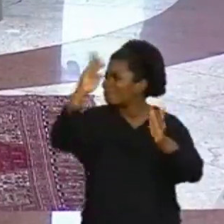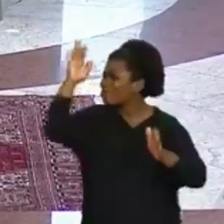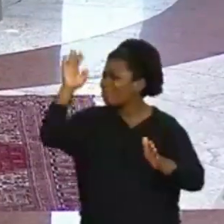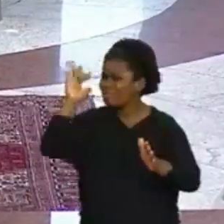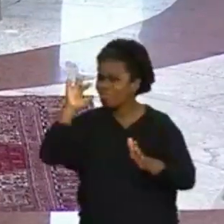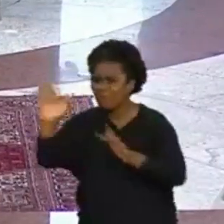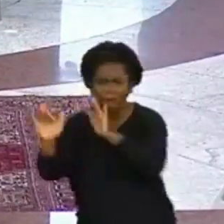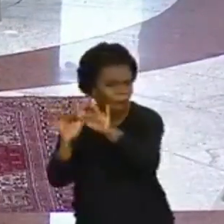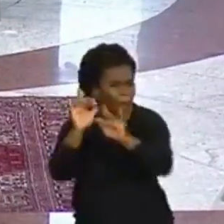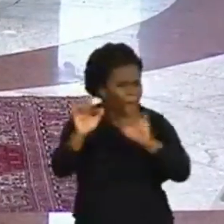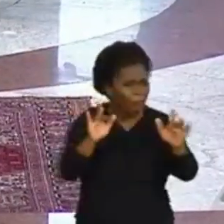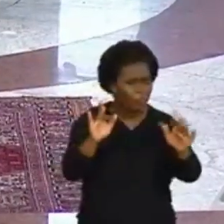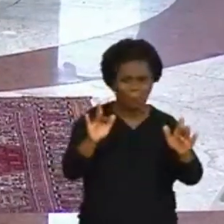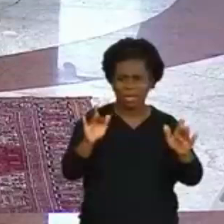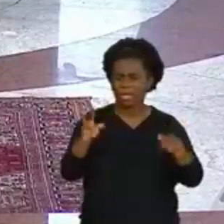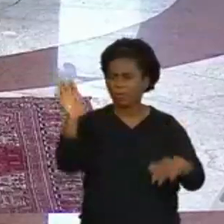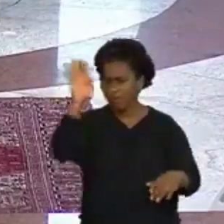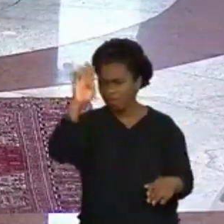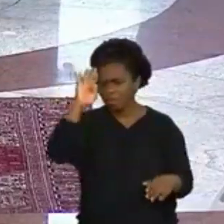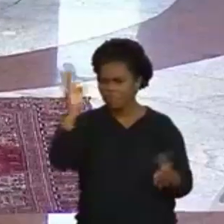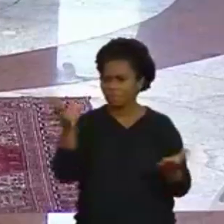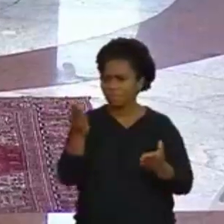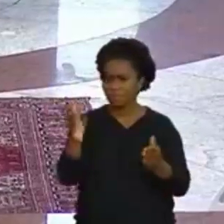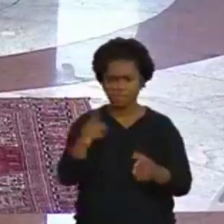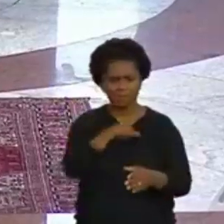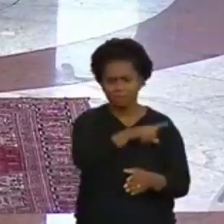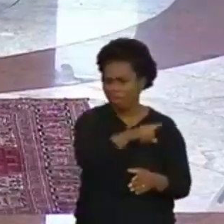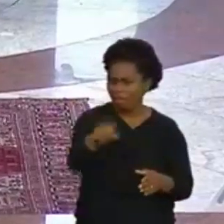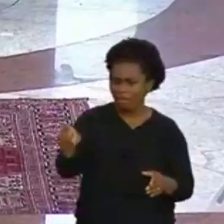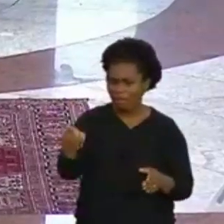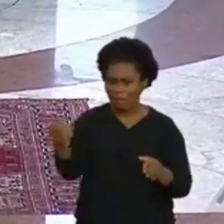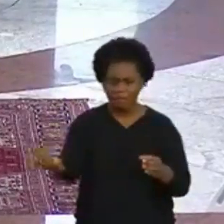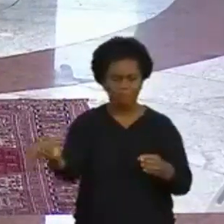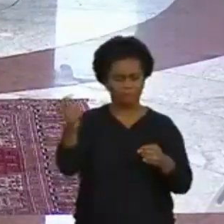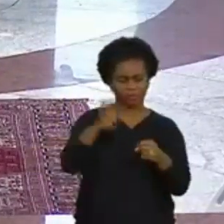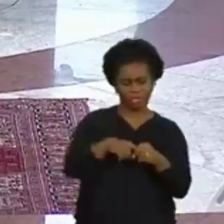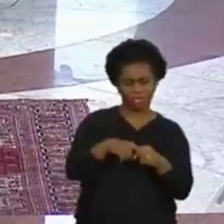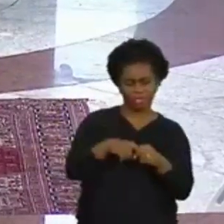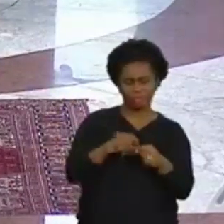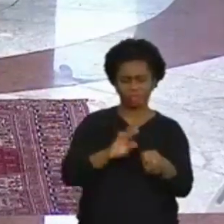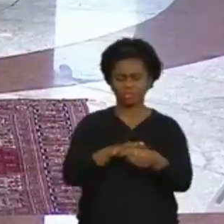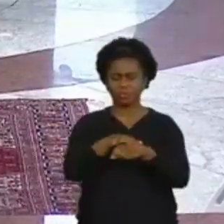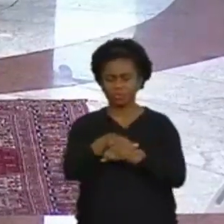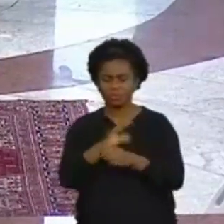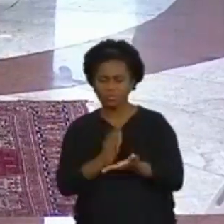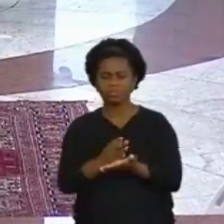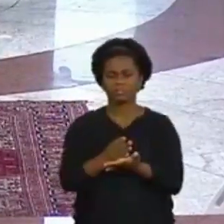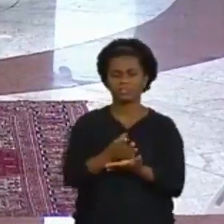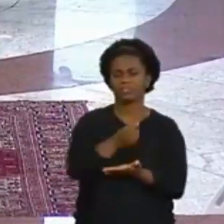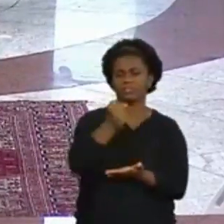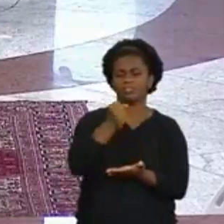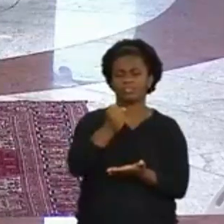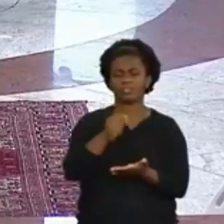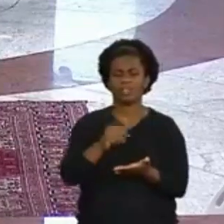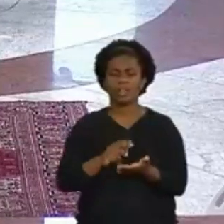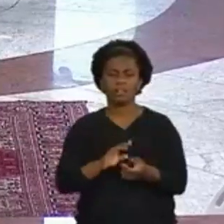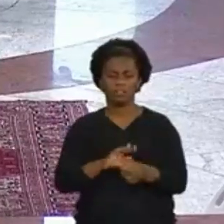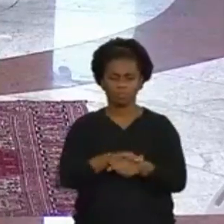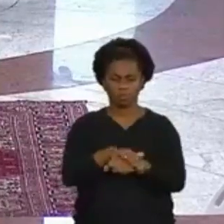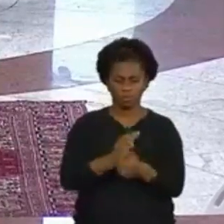que quarta-feira agora elas possam voltar para quarta-feira, a noite da salvação, a noite do